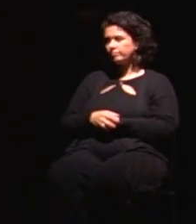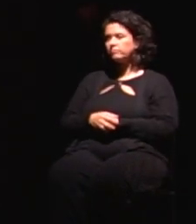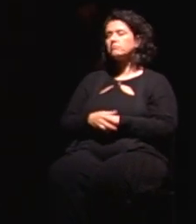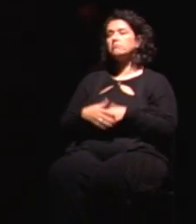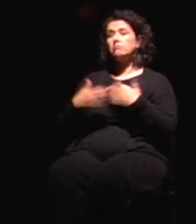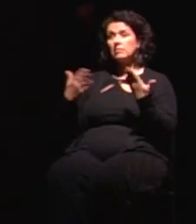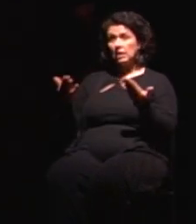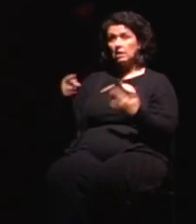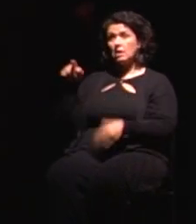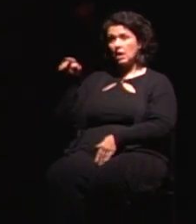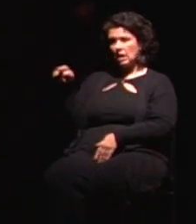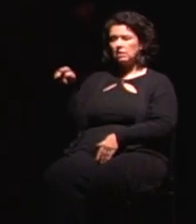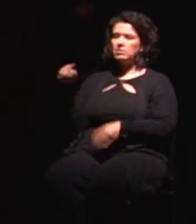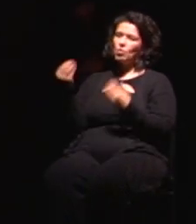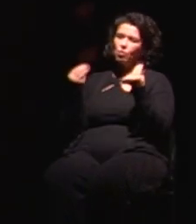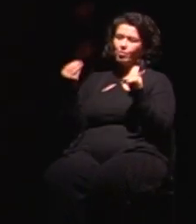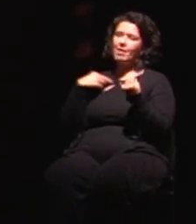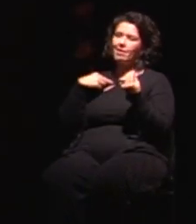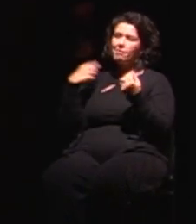da Stefania para a cidade,